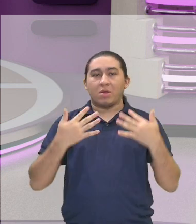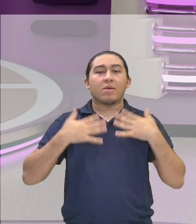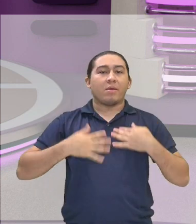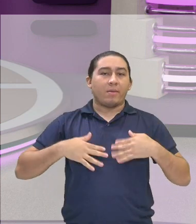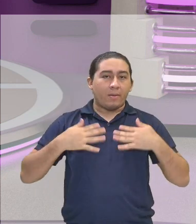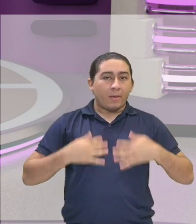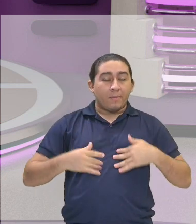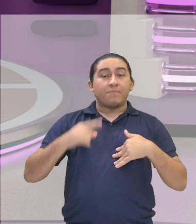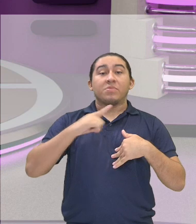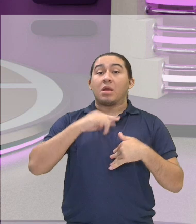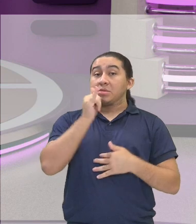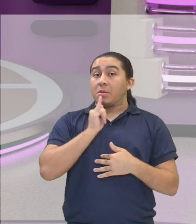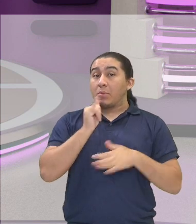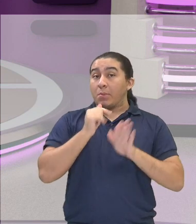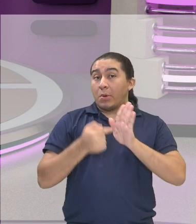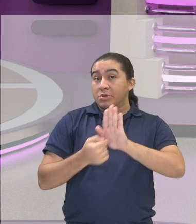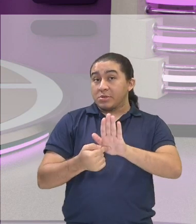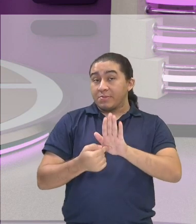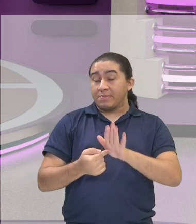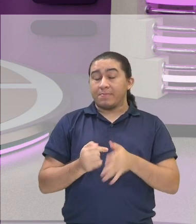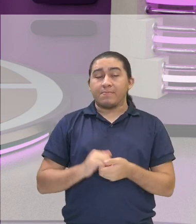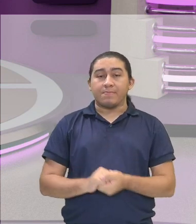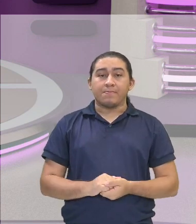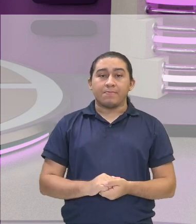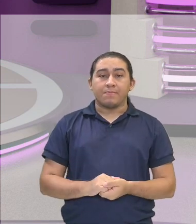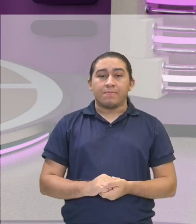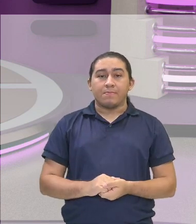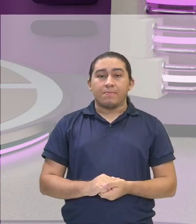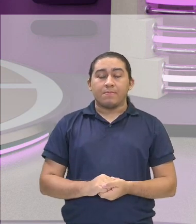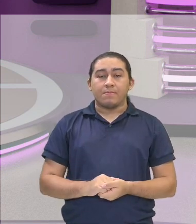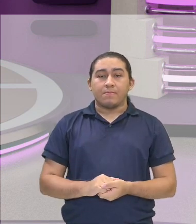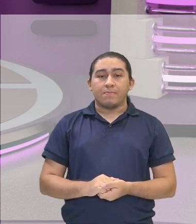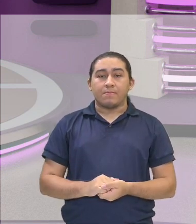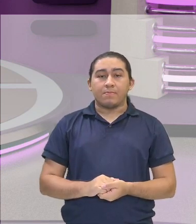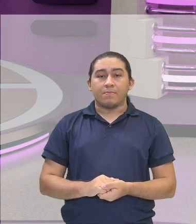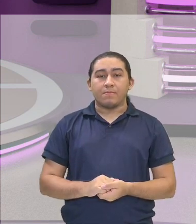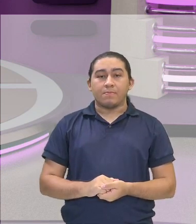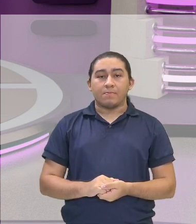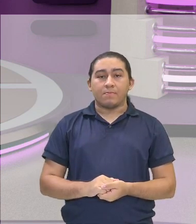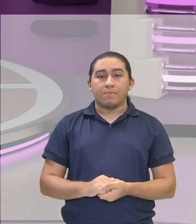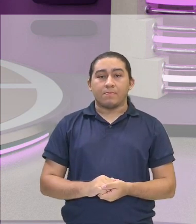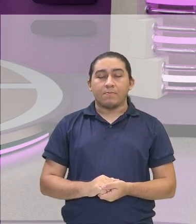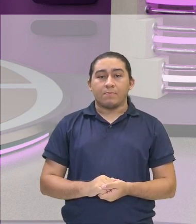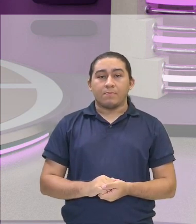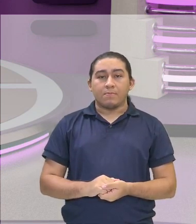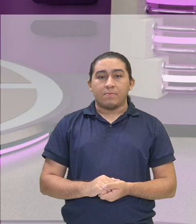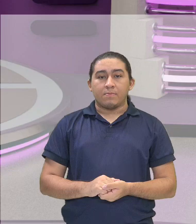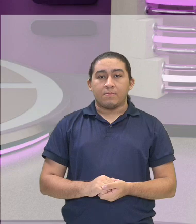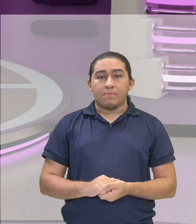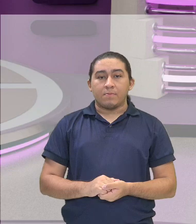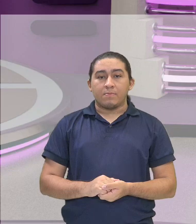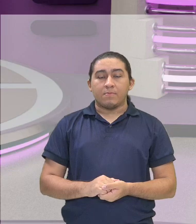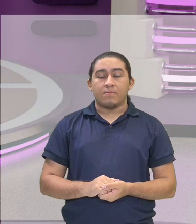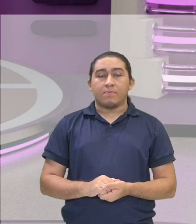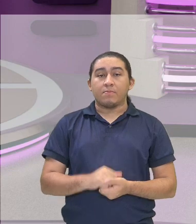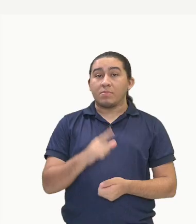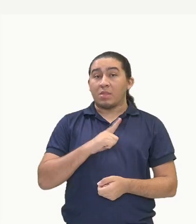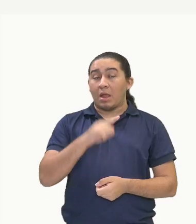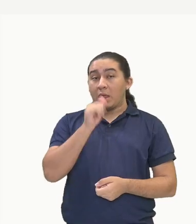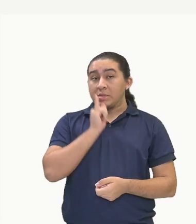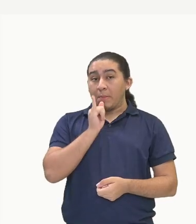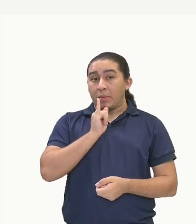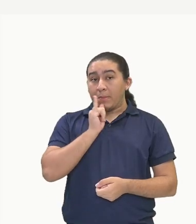nós temos um exemplo. Vamos voltar à nossa cartela. Olhem aí, nós temos o exemplo da fração do número decimal